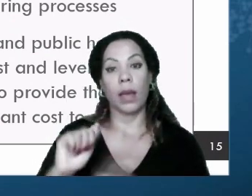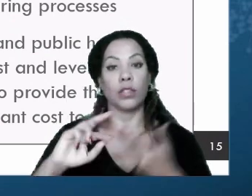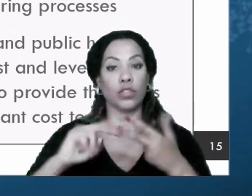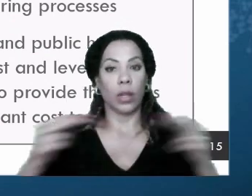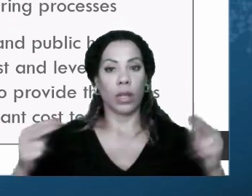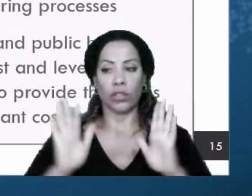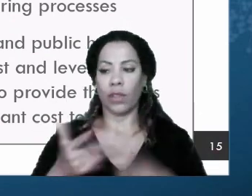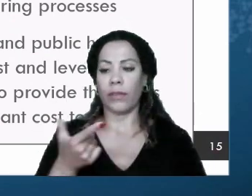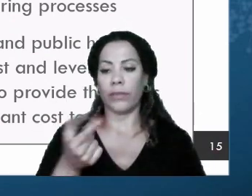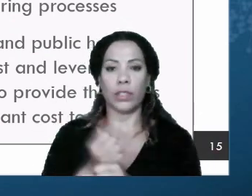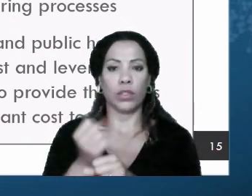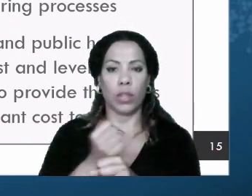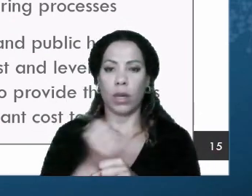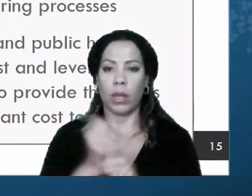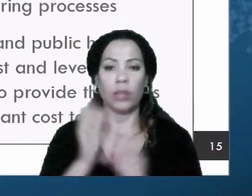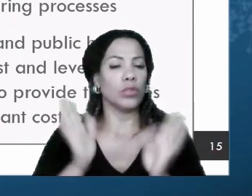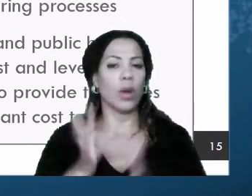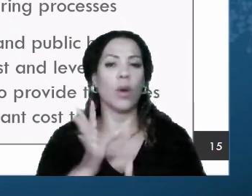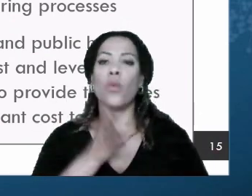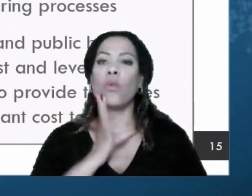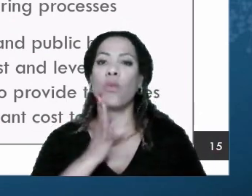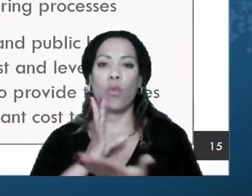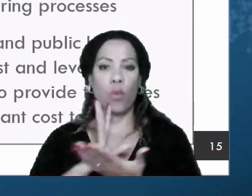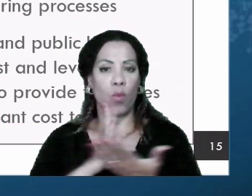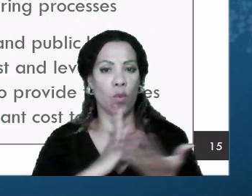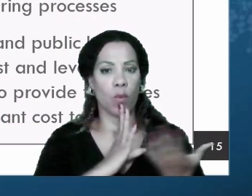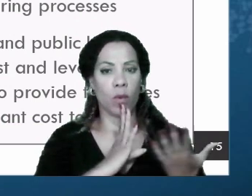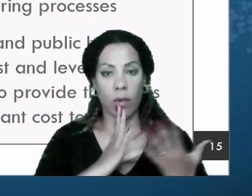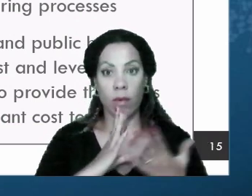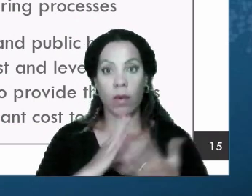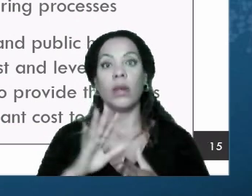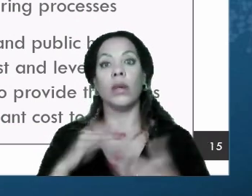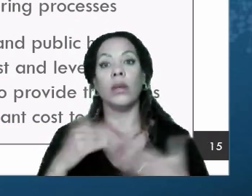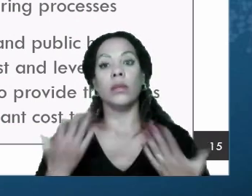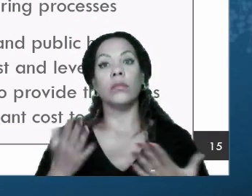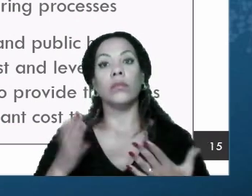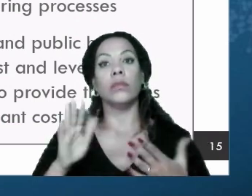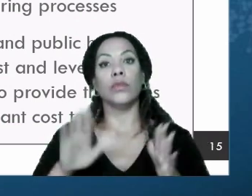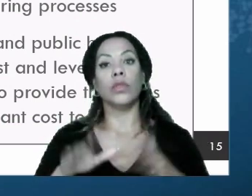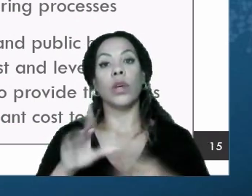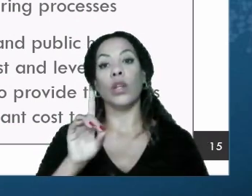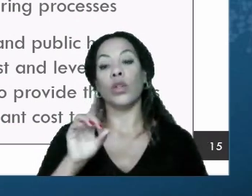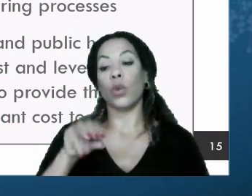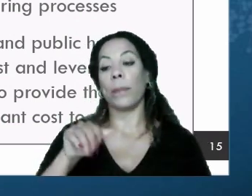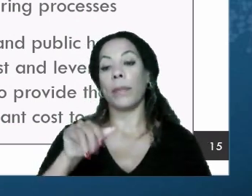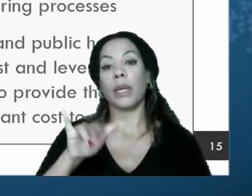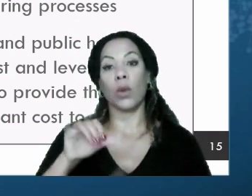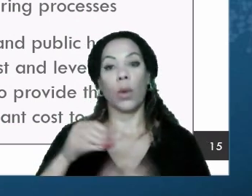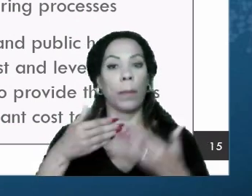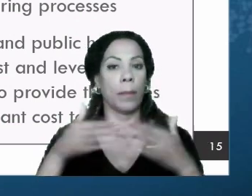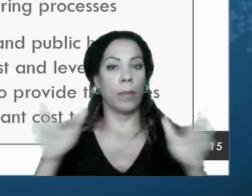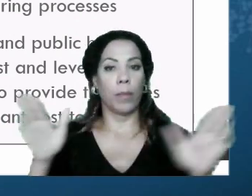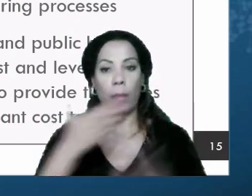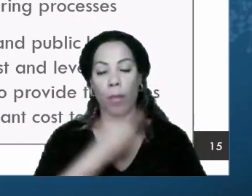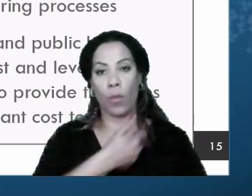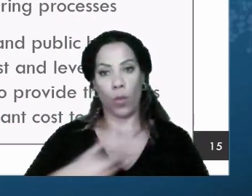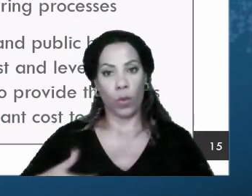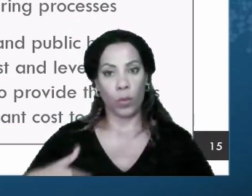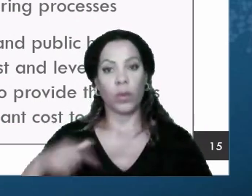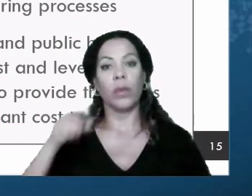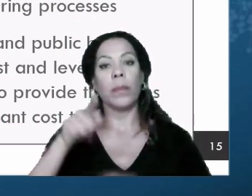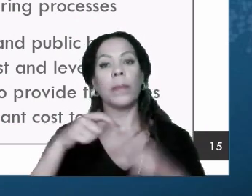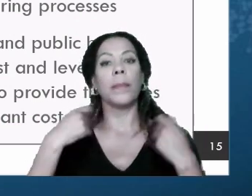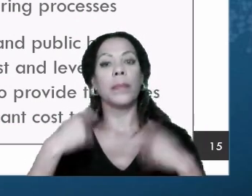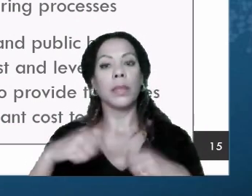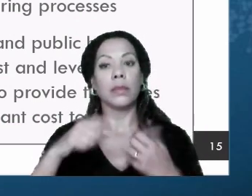são conhecidas e mesmo a propriedade intelectual já expirou, são de domínio público. Você tem que ser realmente,